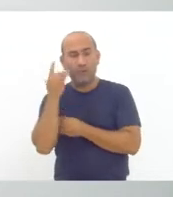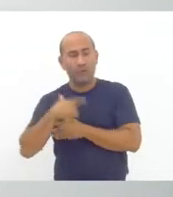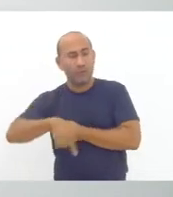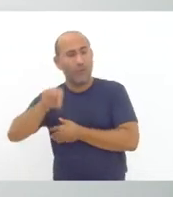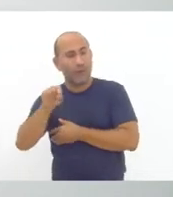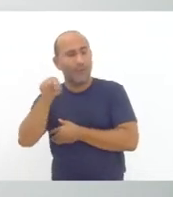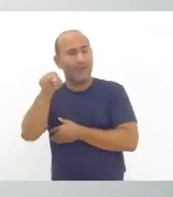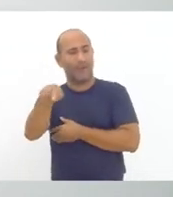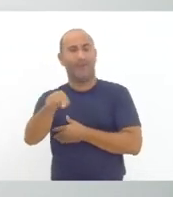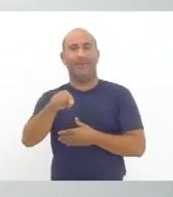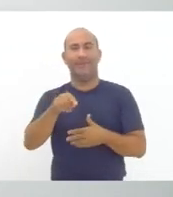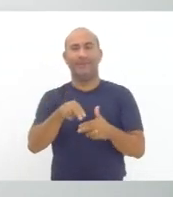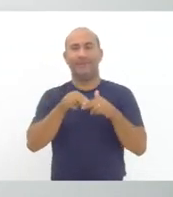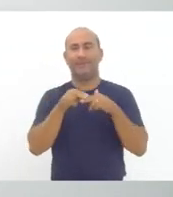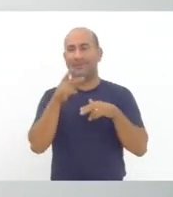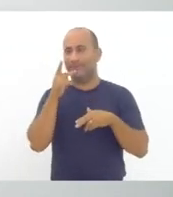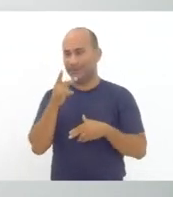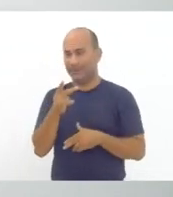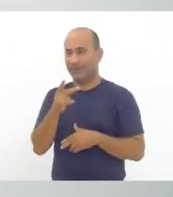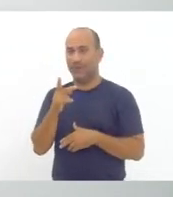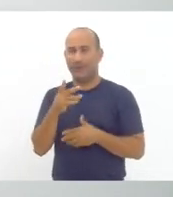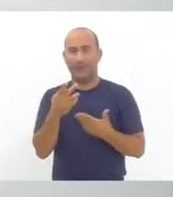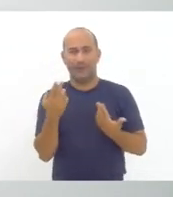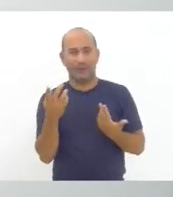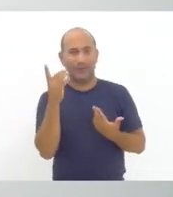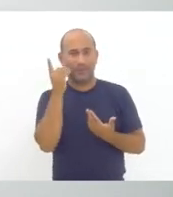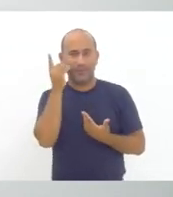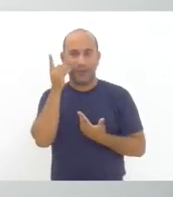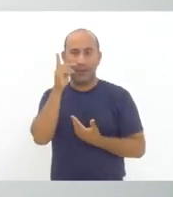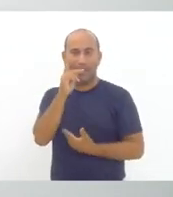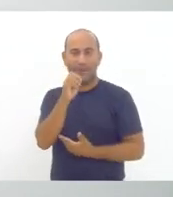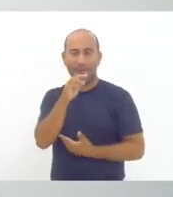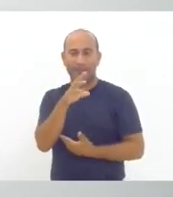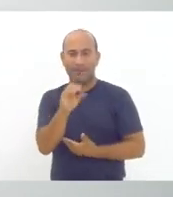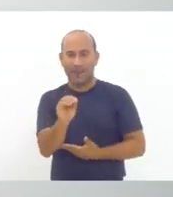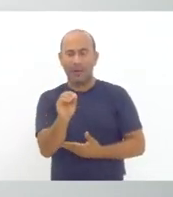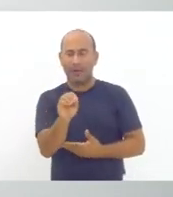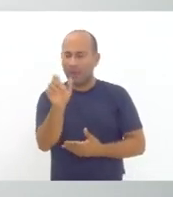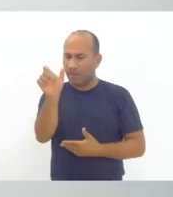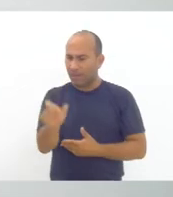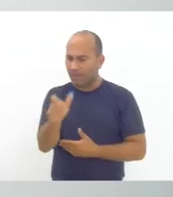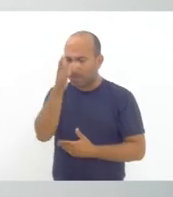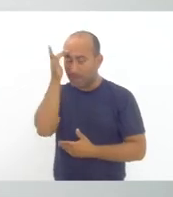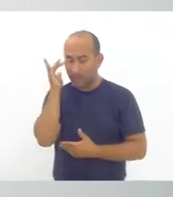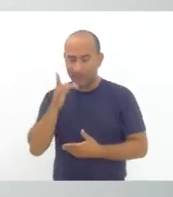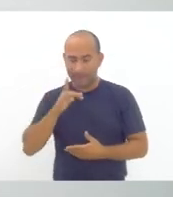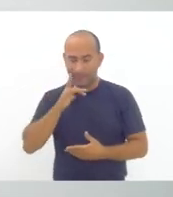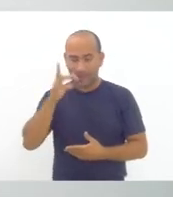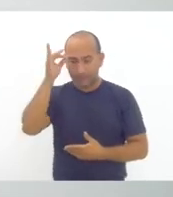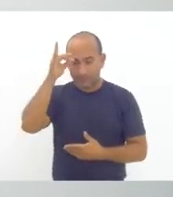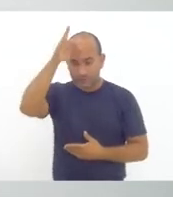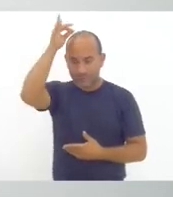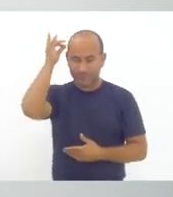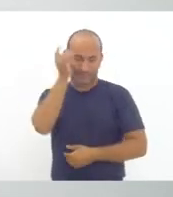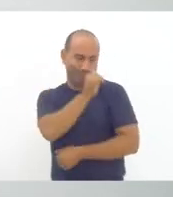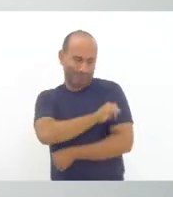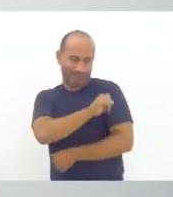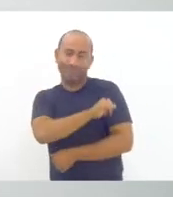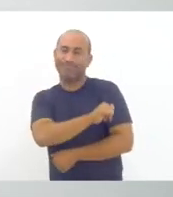pessoa que Como disse aqui o nosso Deputado Paulo ganime é uma pessoa que tem um espírito do Carioca do